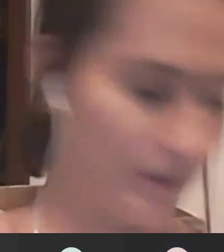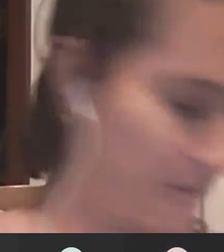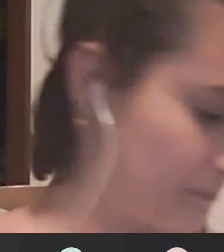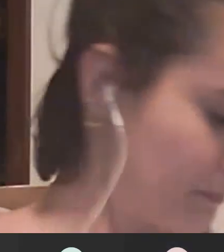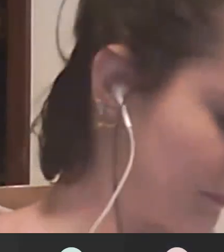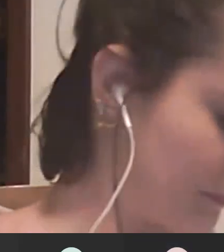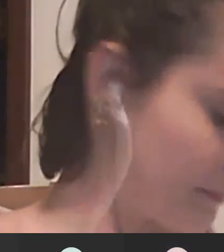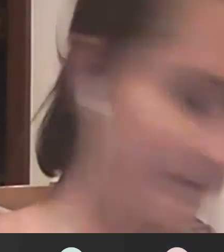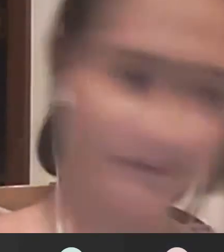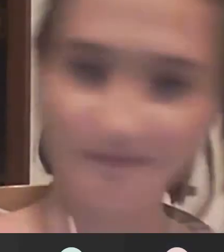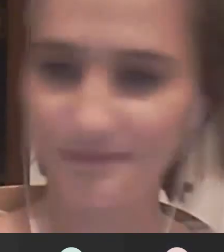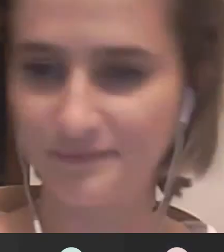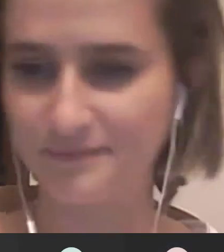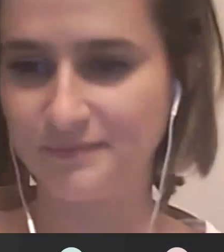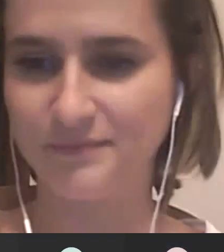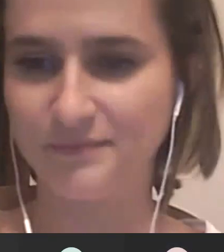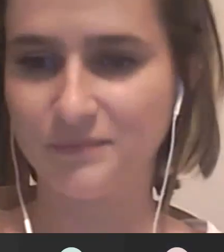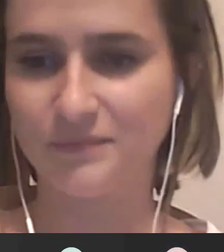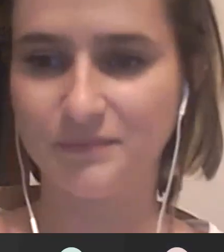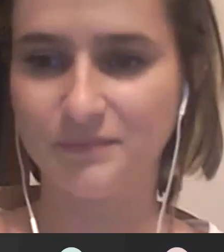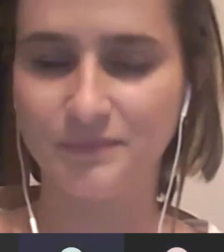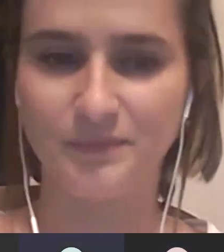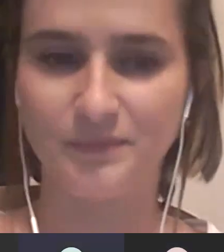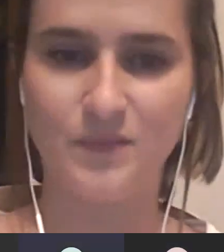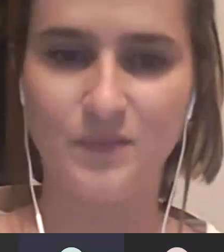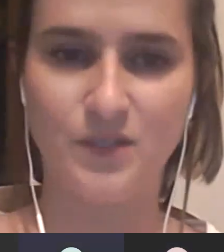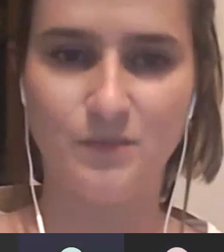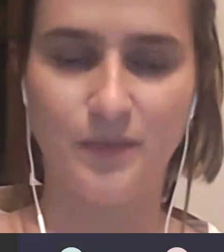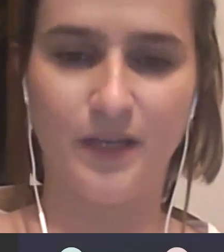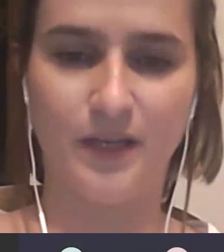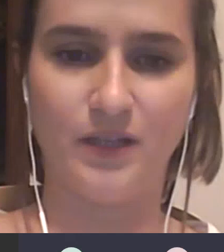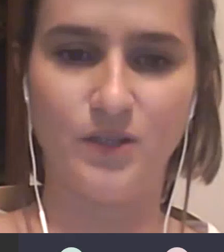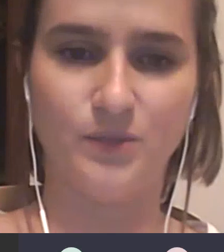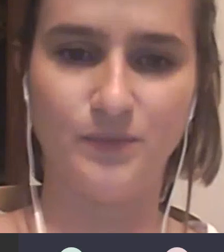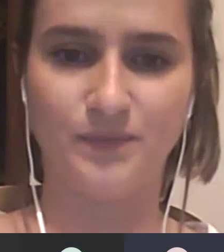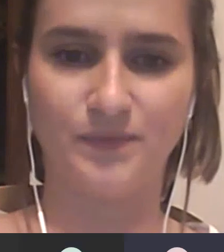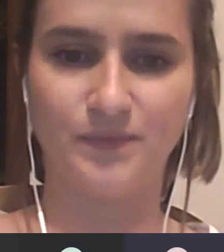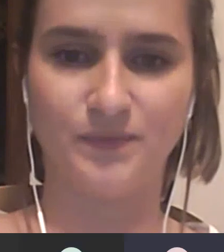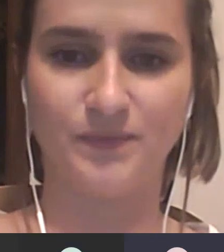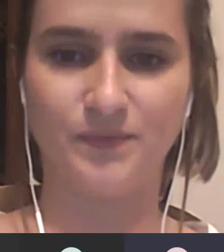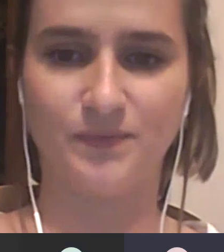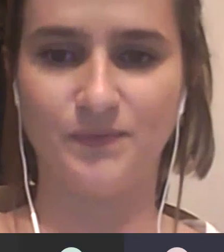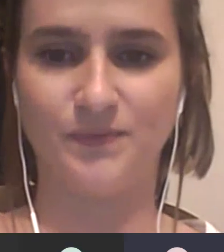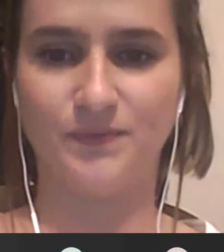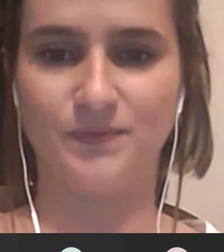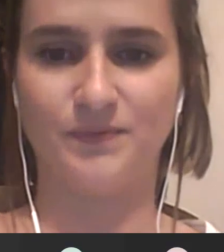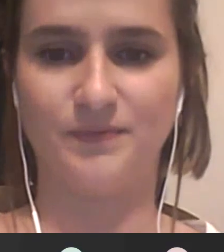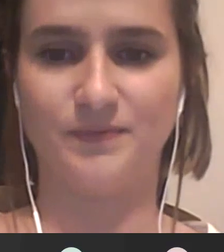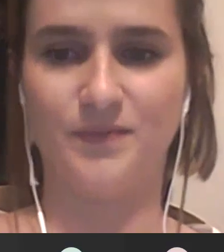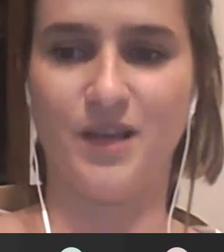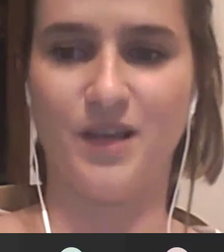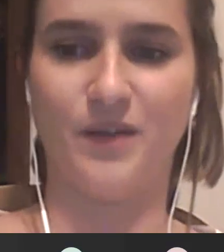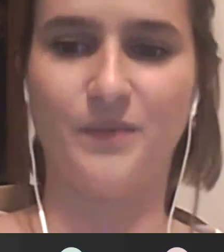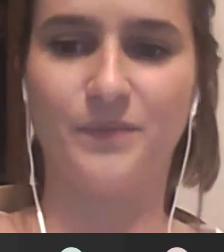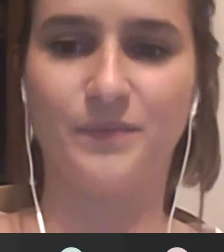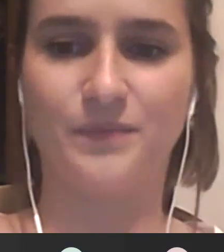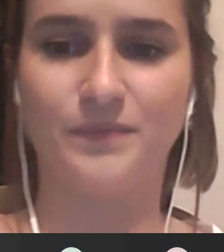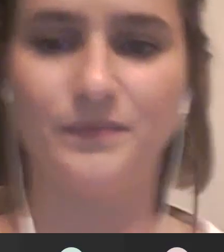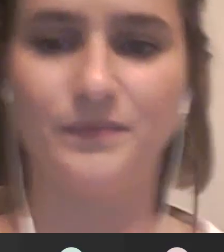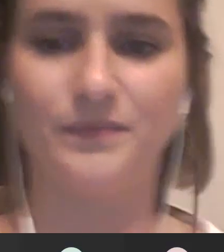Deus quiser. Beijo, amores. Fiquem com Deus. Beijo. Beijo. Tchau. Tchau.